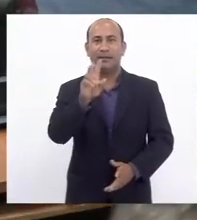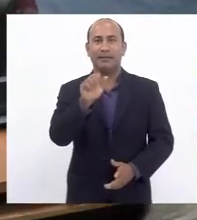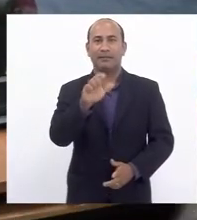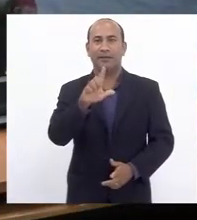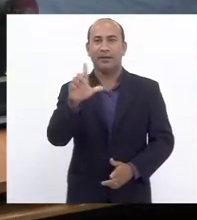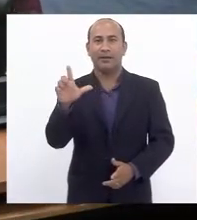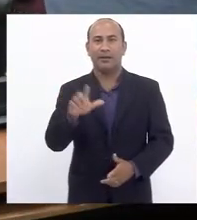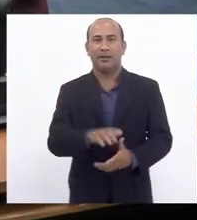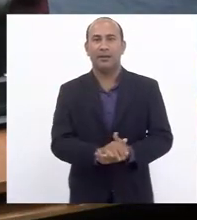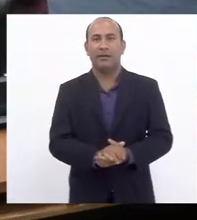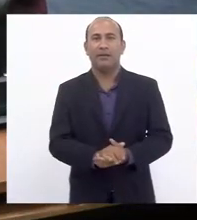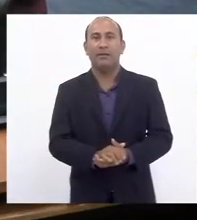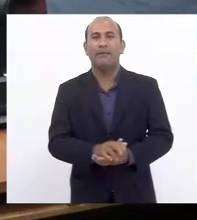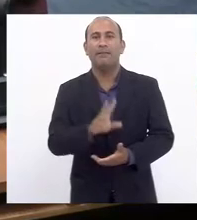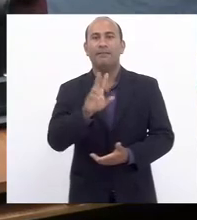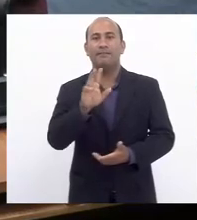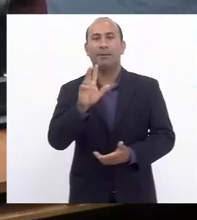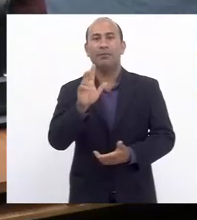Jalmir,